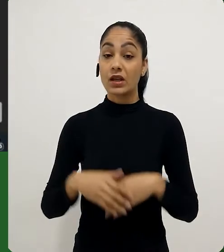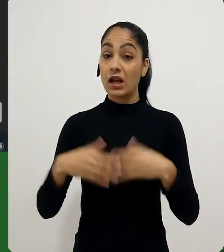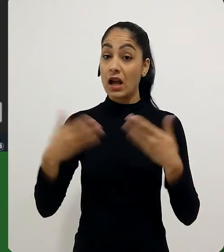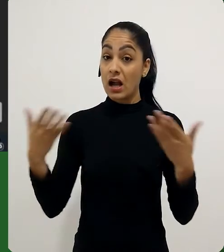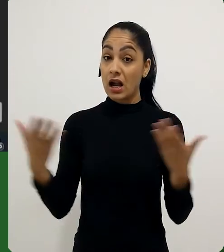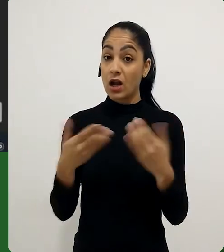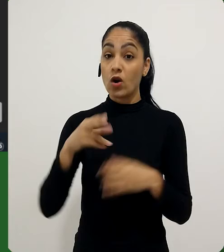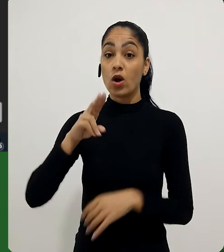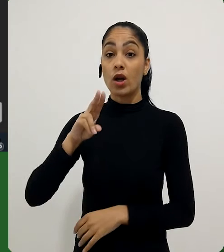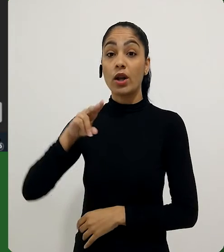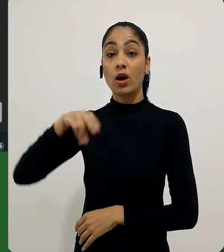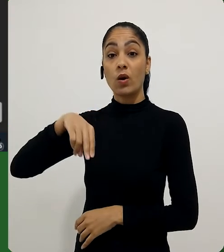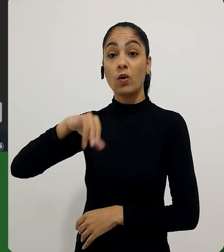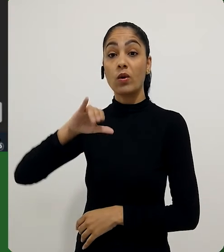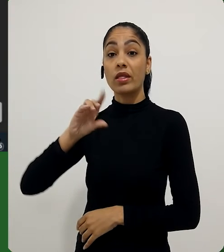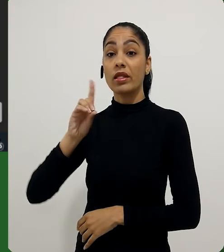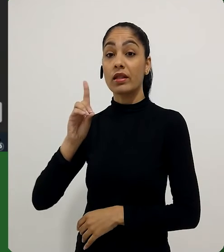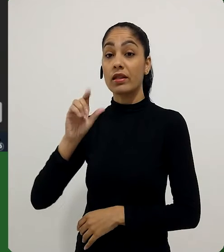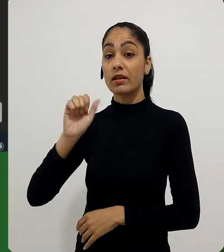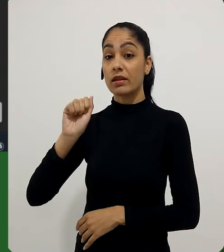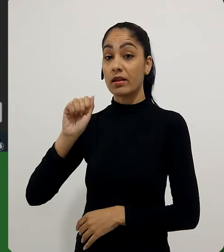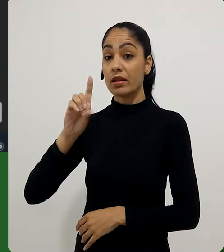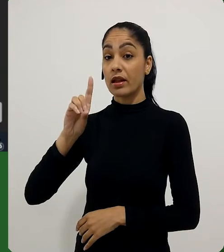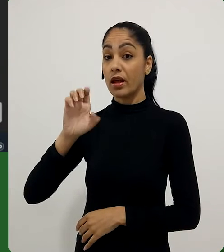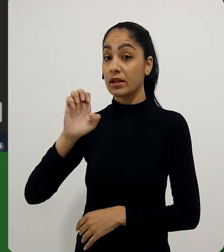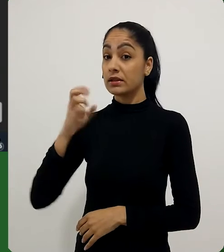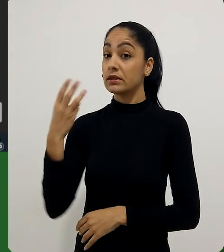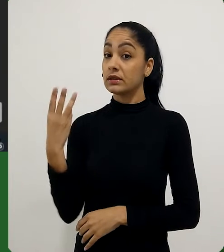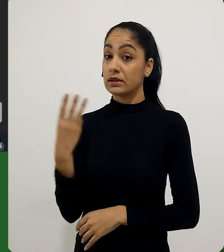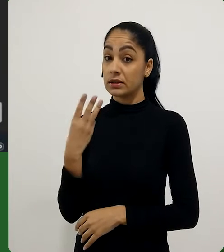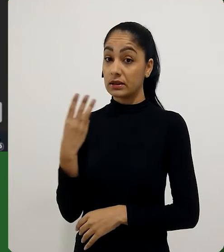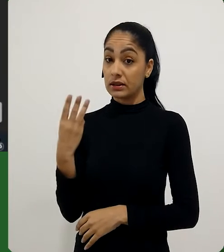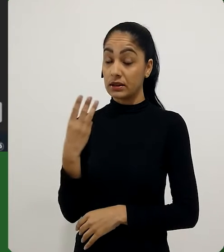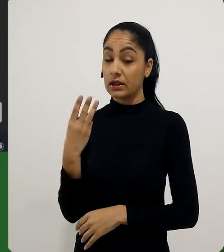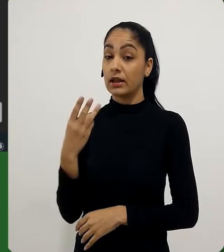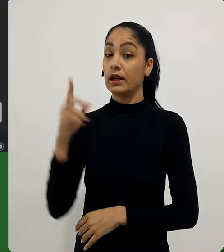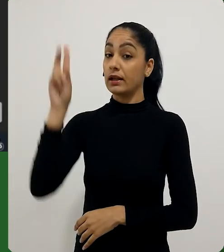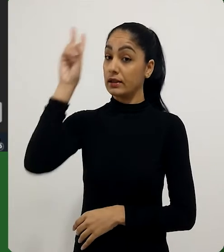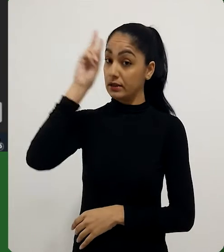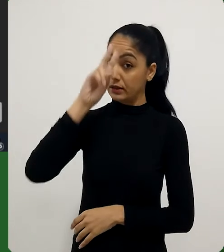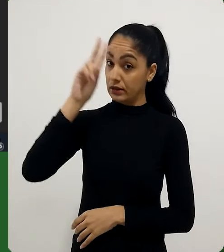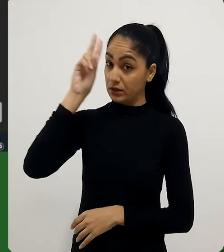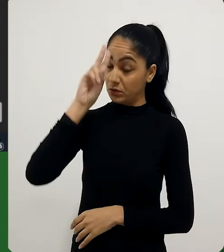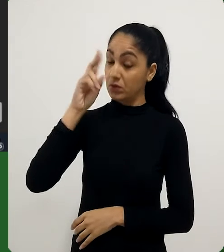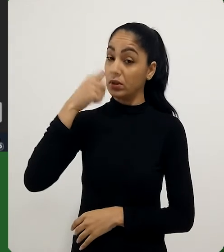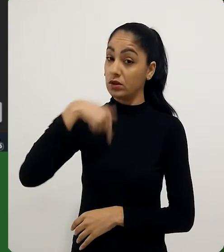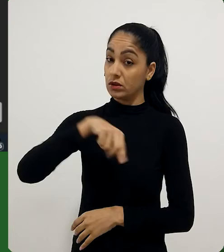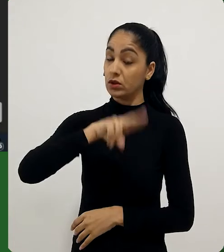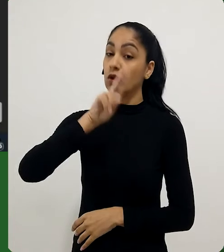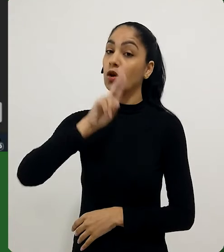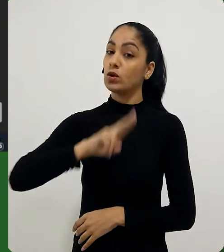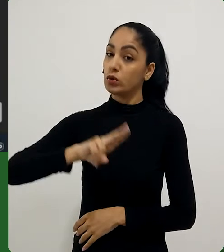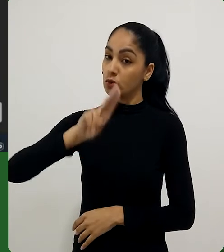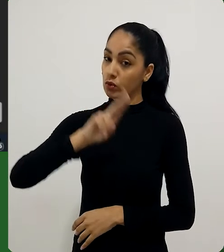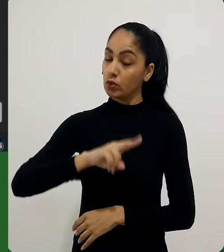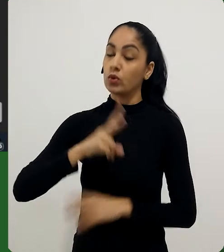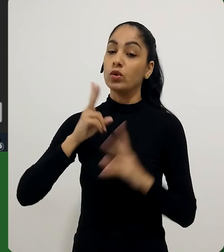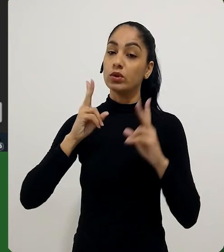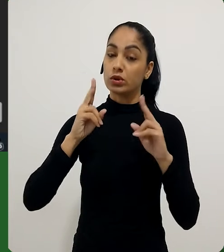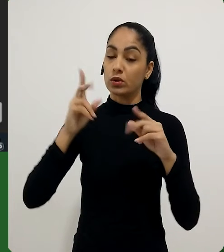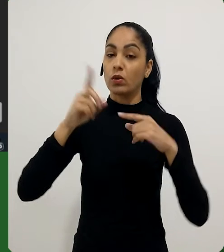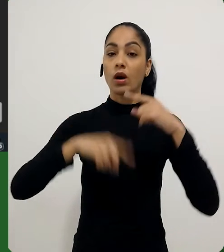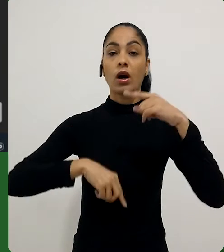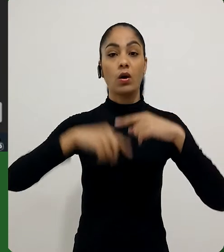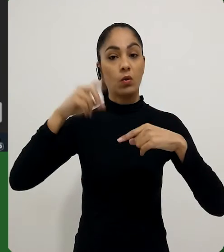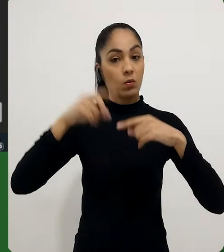Então, aqui nós vamos para a unidade 3. Vamos entrar na unidade 3, lembrando, então, que estamos